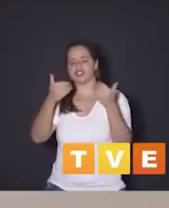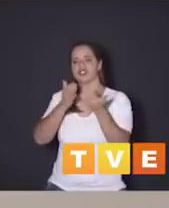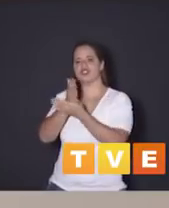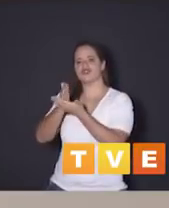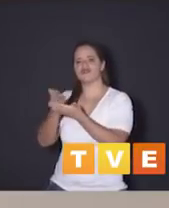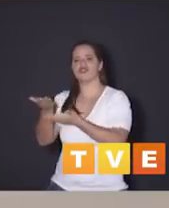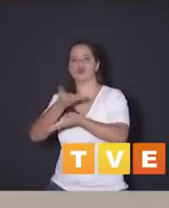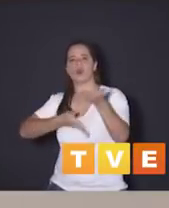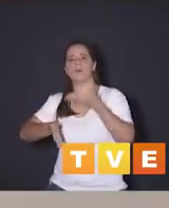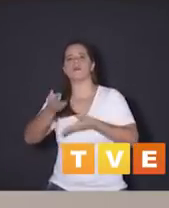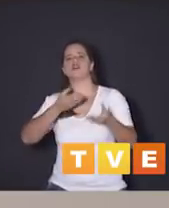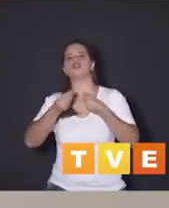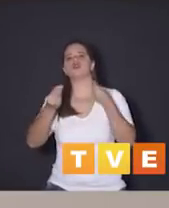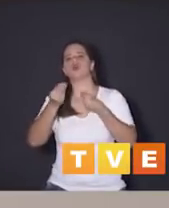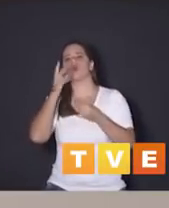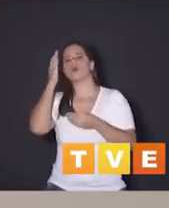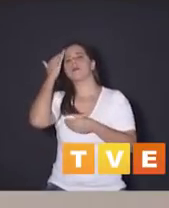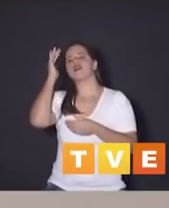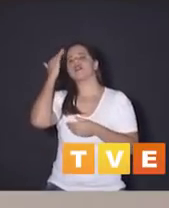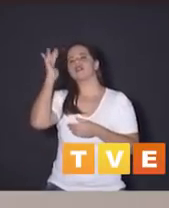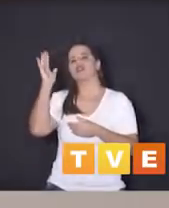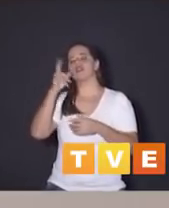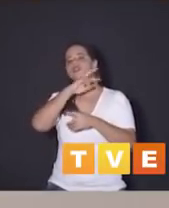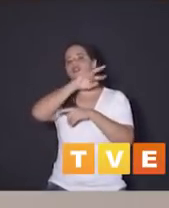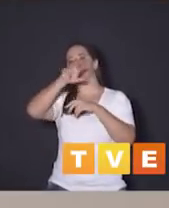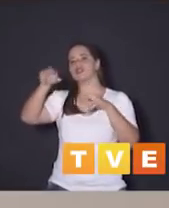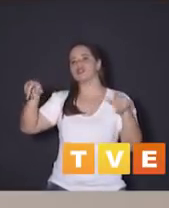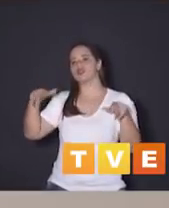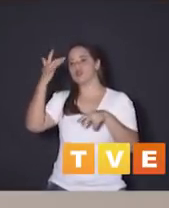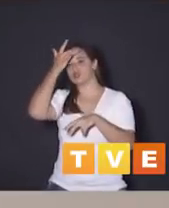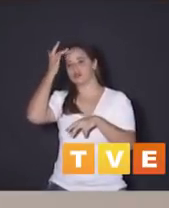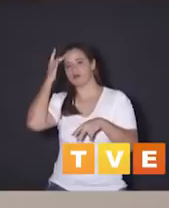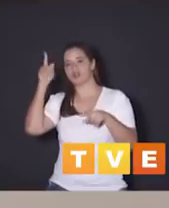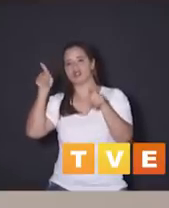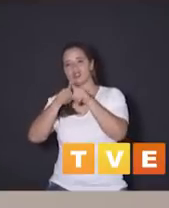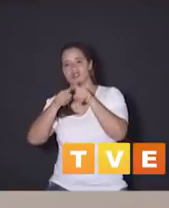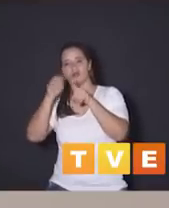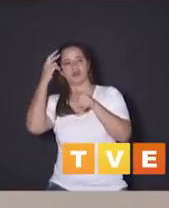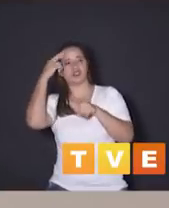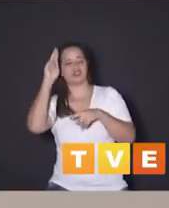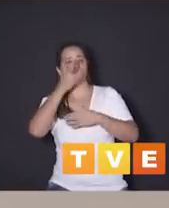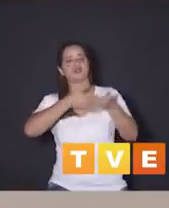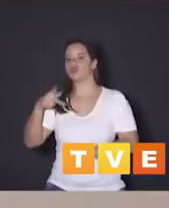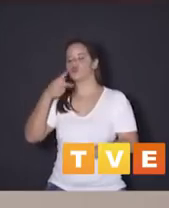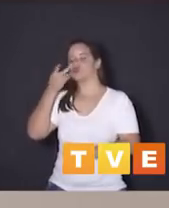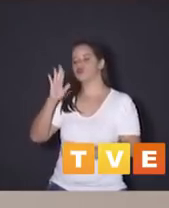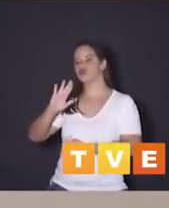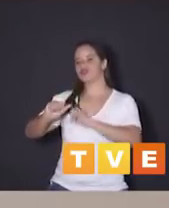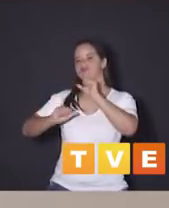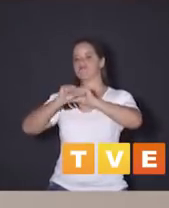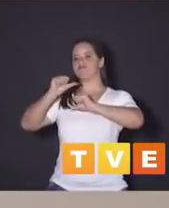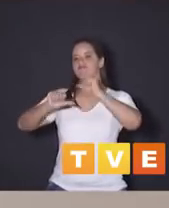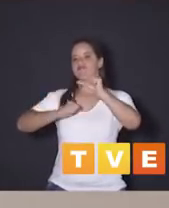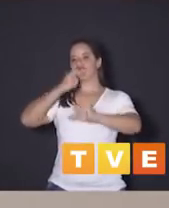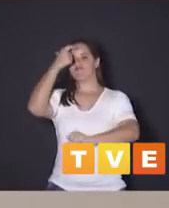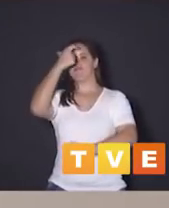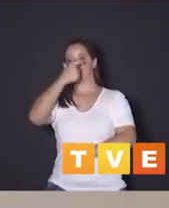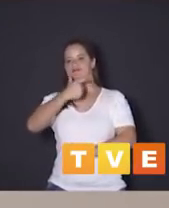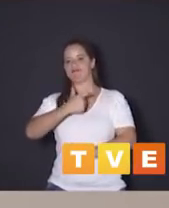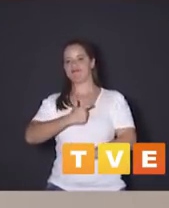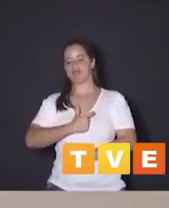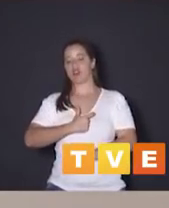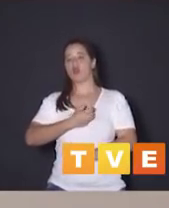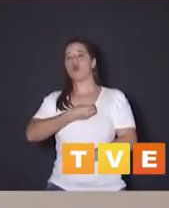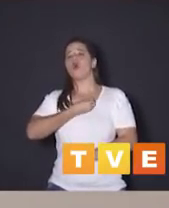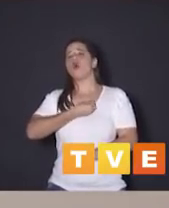compartilhar como é que a senhora entende essas outras pessoas que também são gestoras que tenham vida no processo como trazer esse